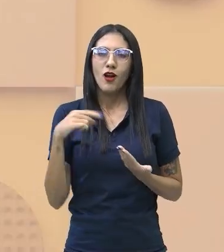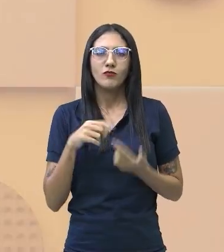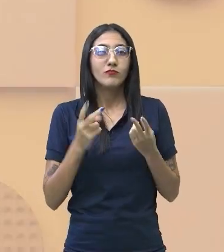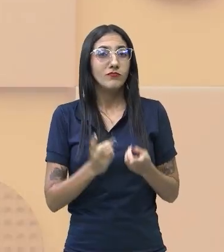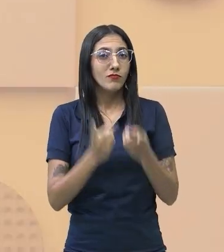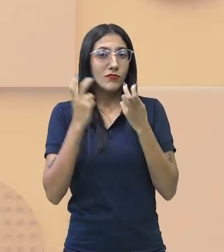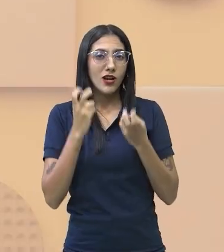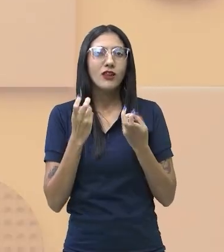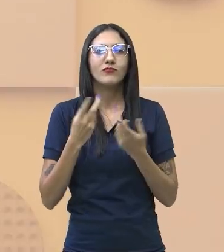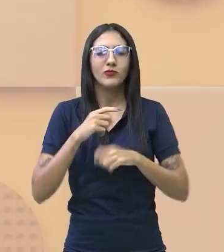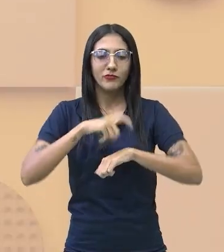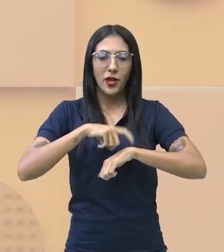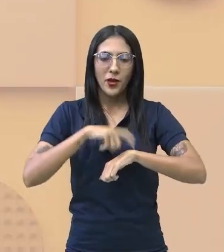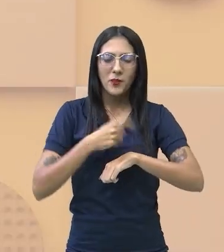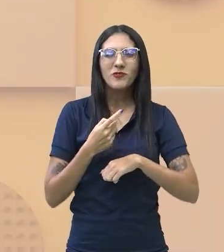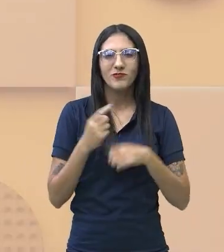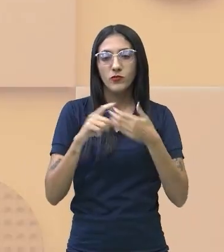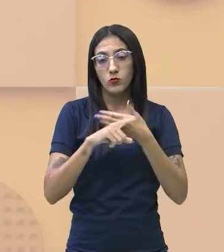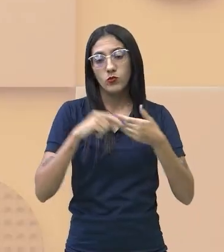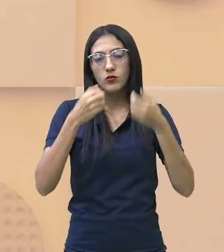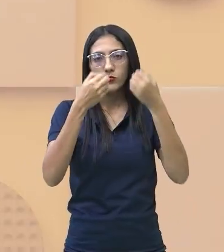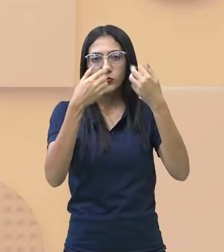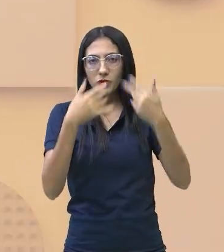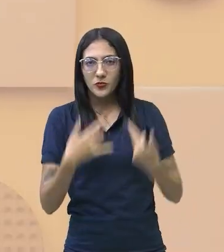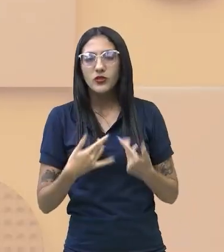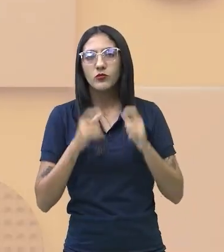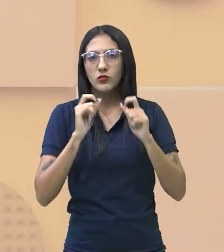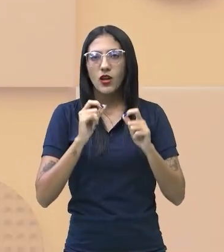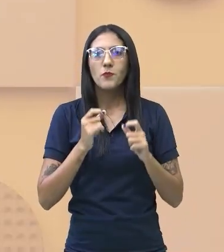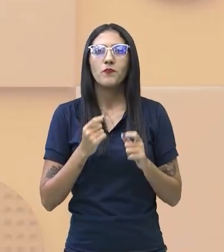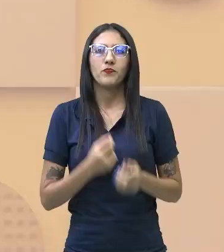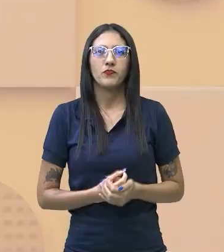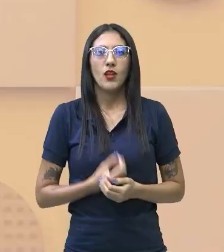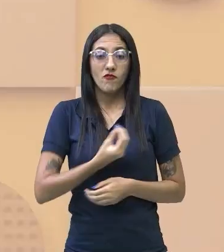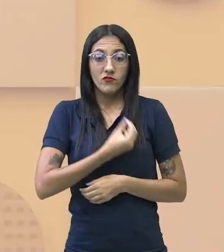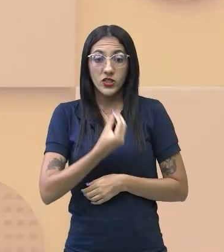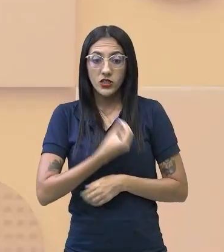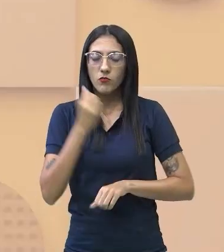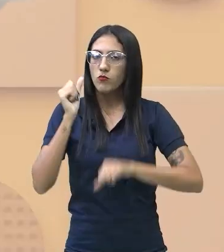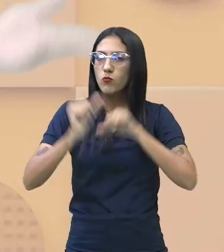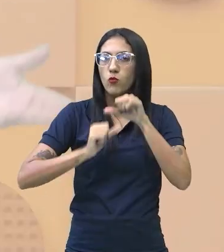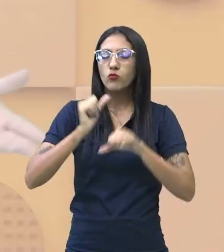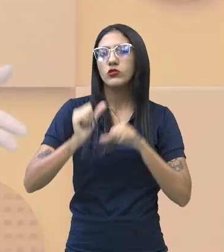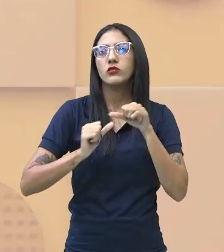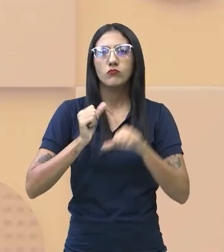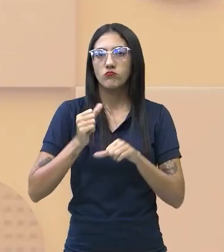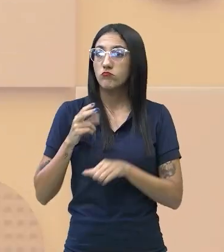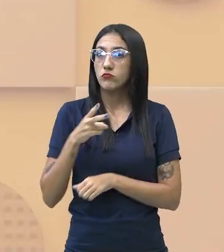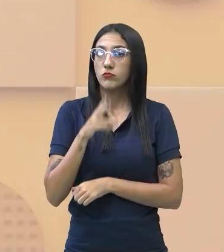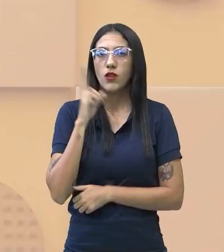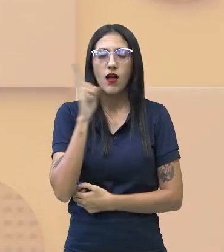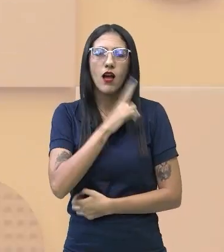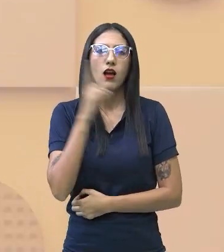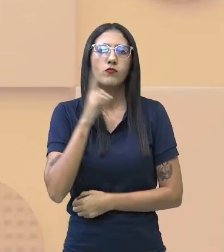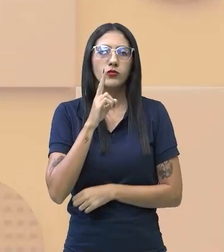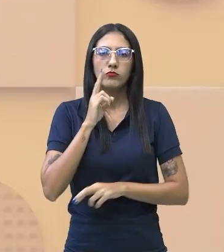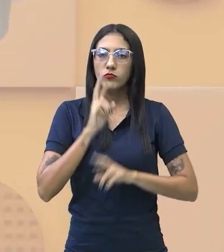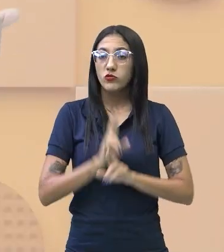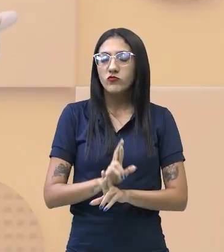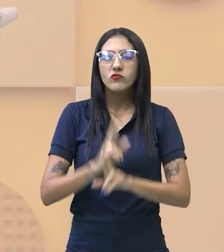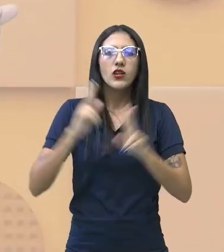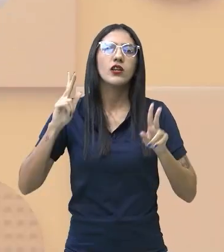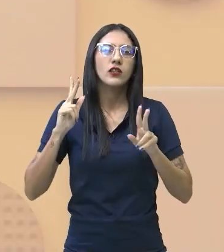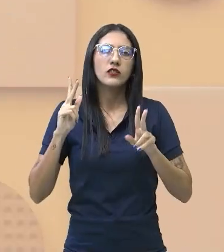ele é, como o Bauman falou, a sociedade é líquida, tudo é muito mais rápido do que era lá para a antiguidade, do que era, então, para a